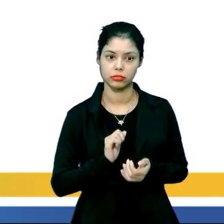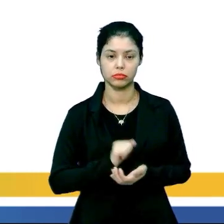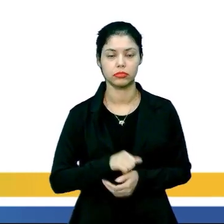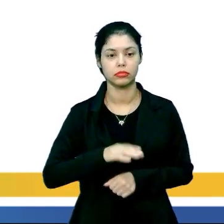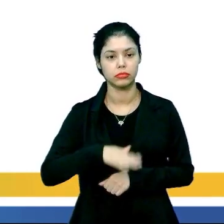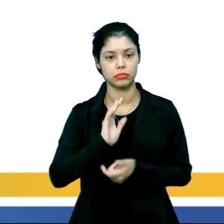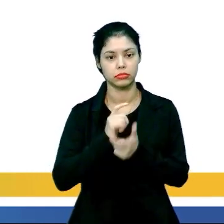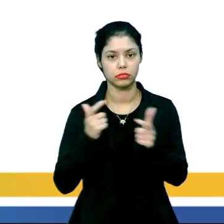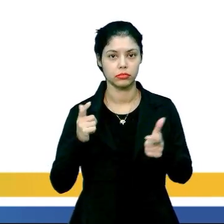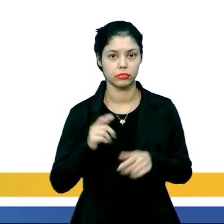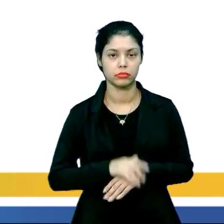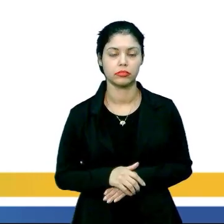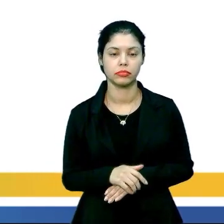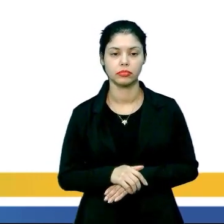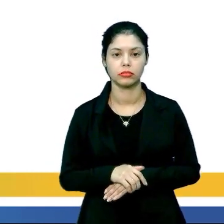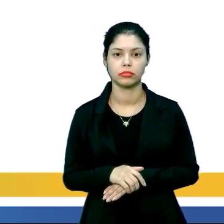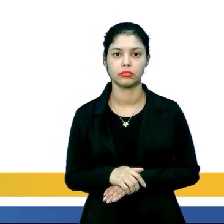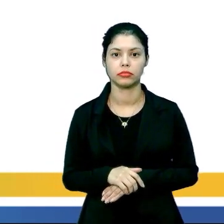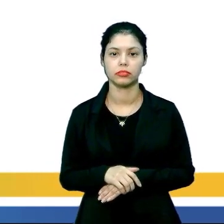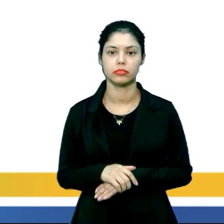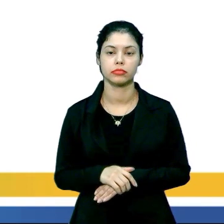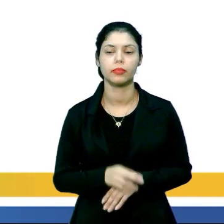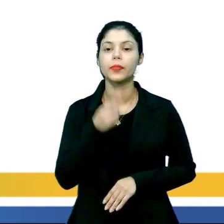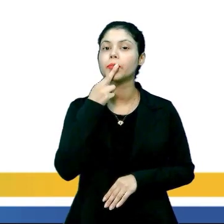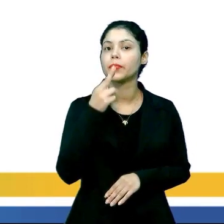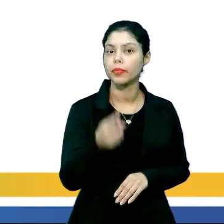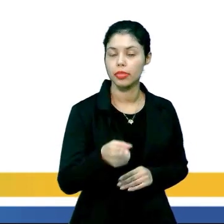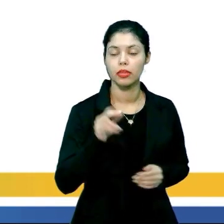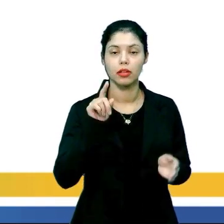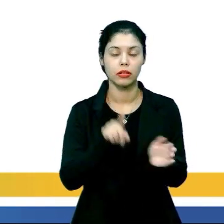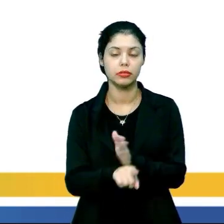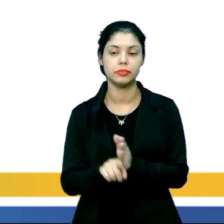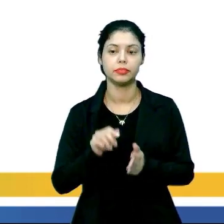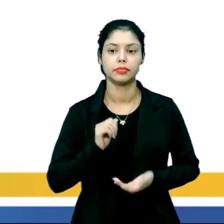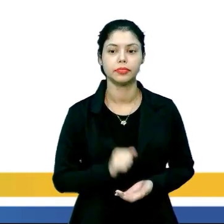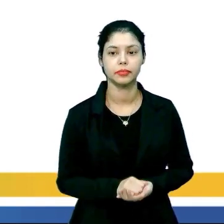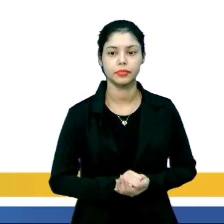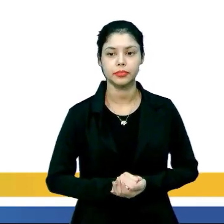que 300. Vamos resolver essa questão.